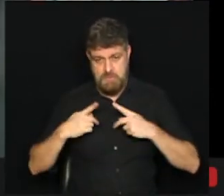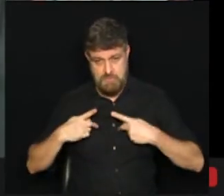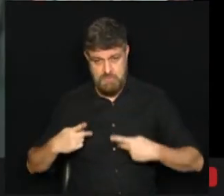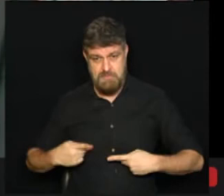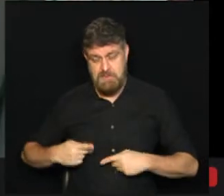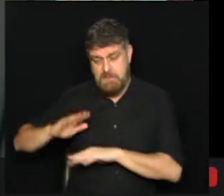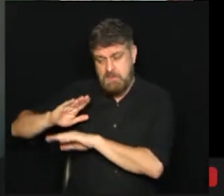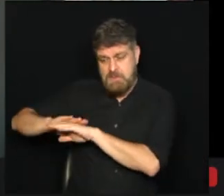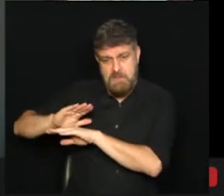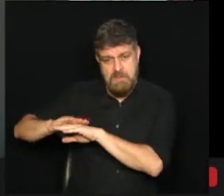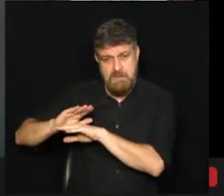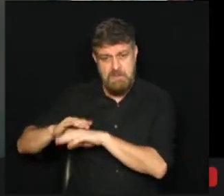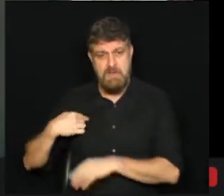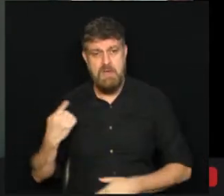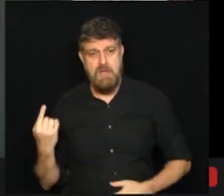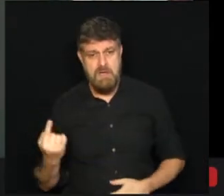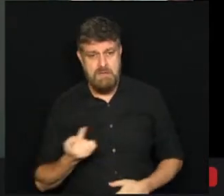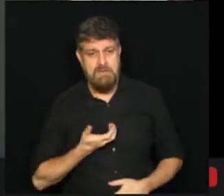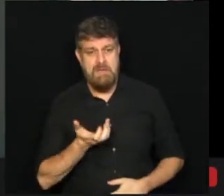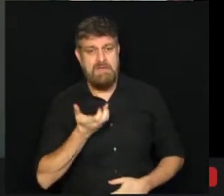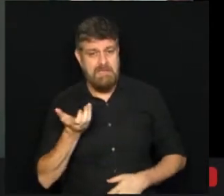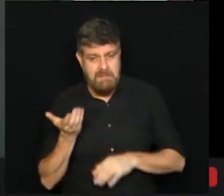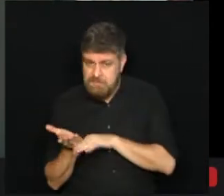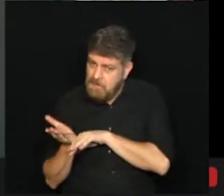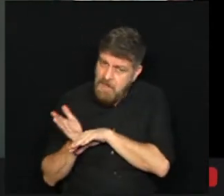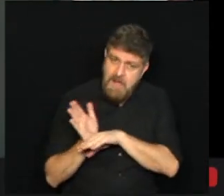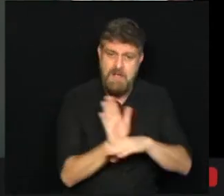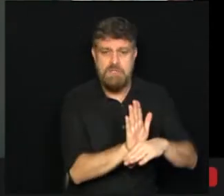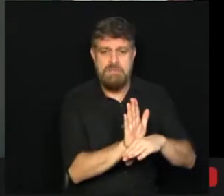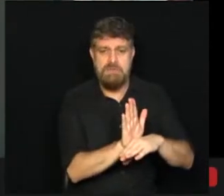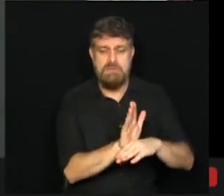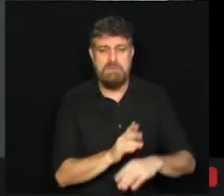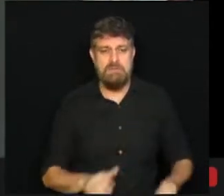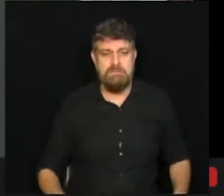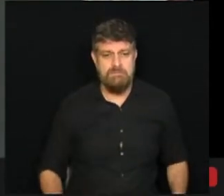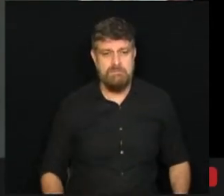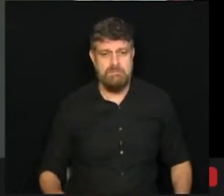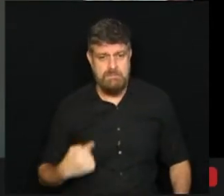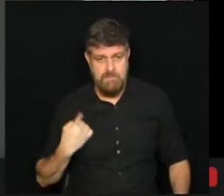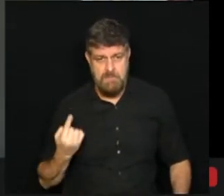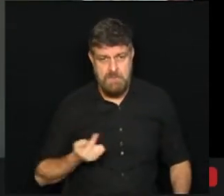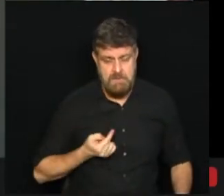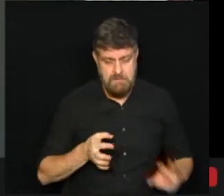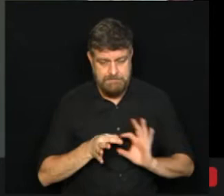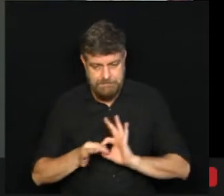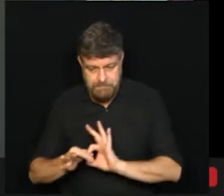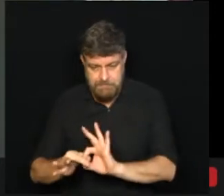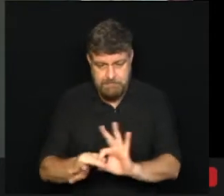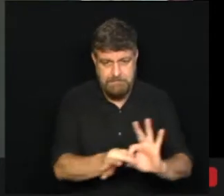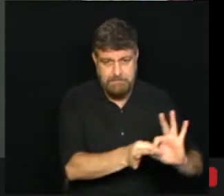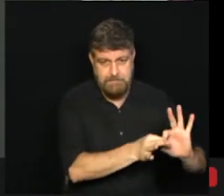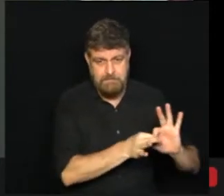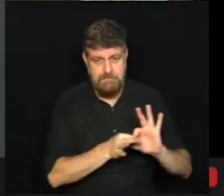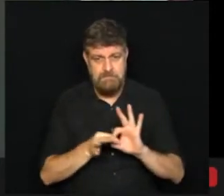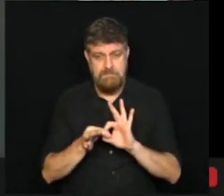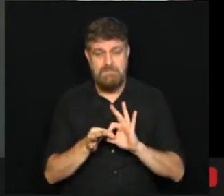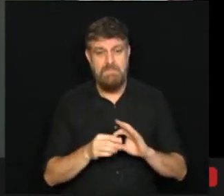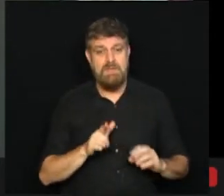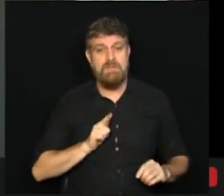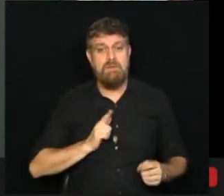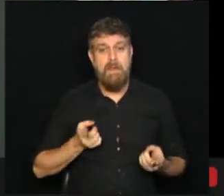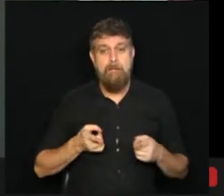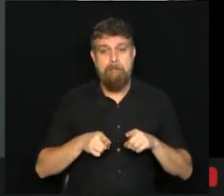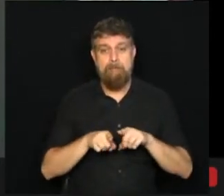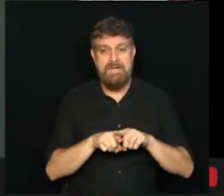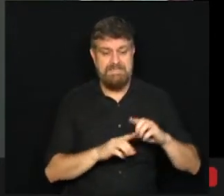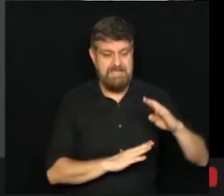Gustavo, se colocar à disposição para, de forma coletiva, criarmos uma parceria desta Câmara